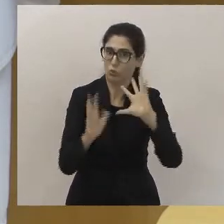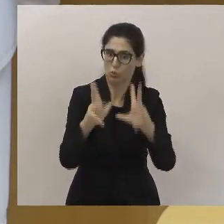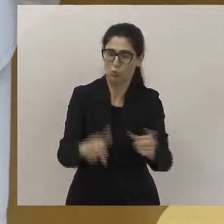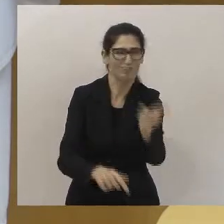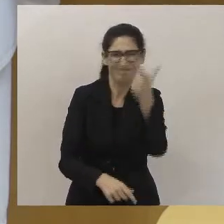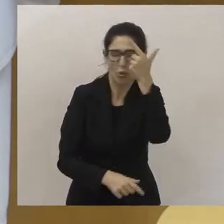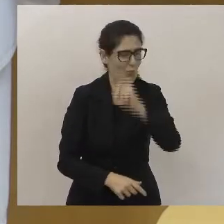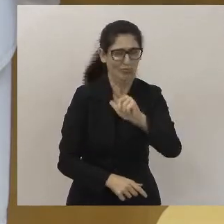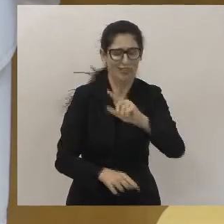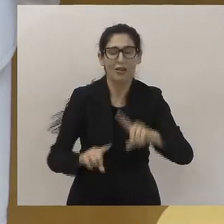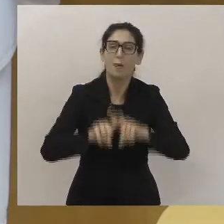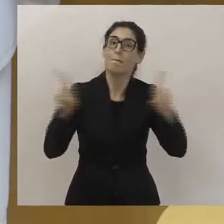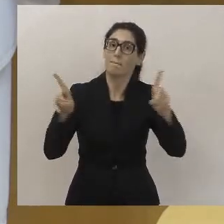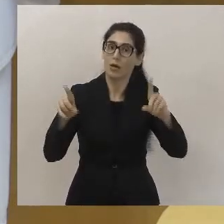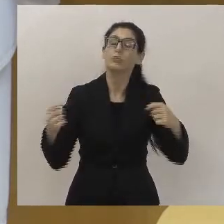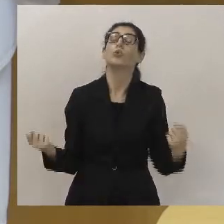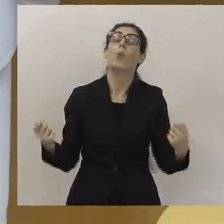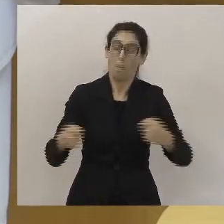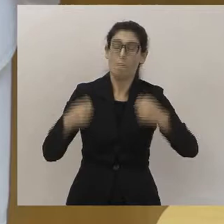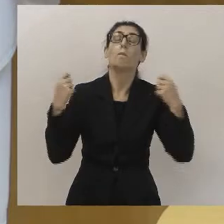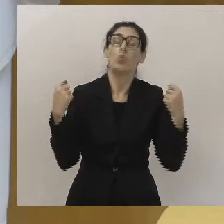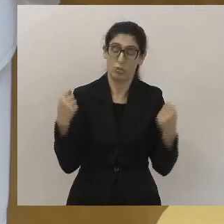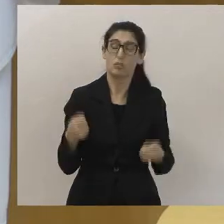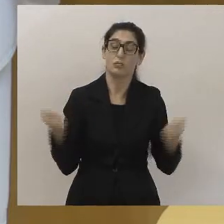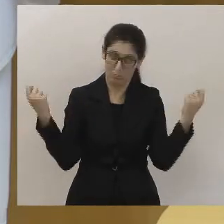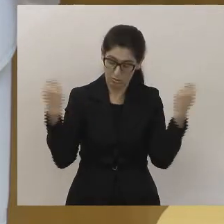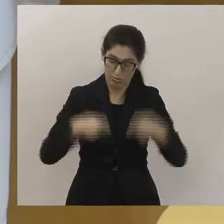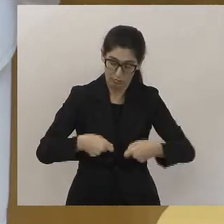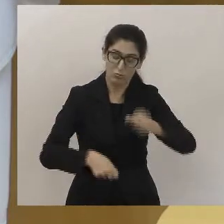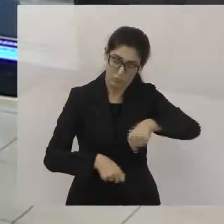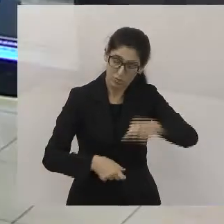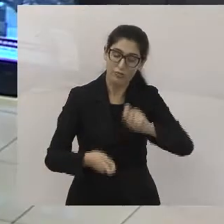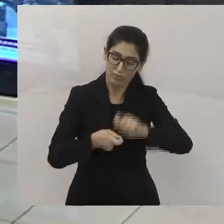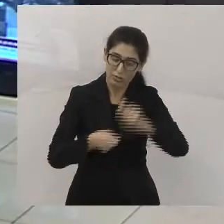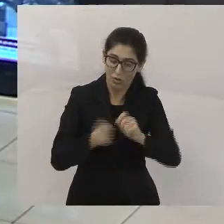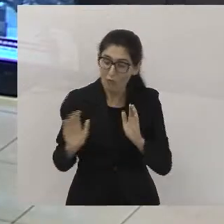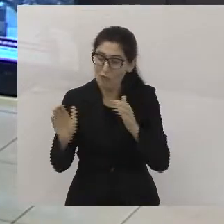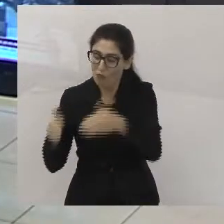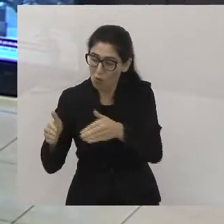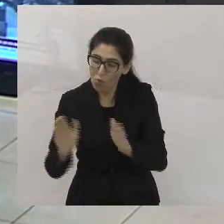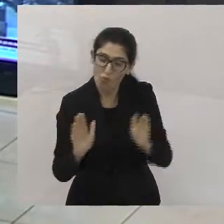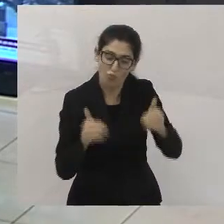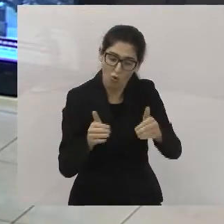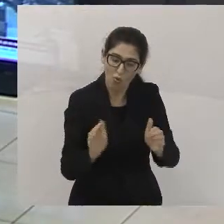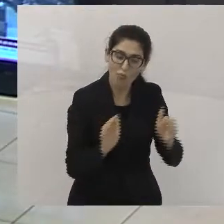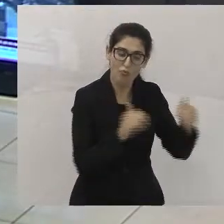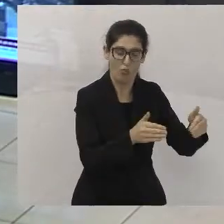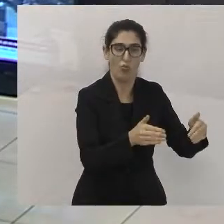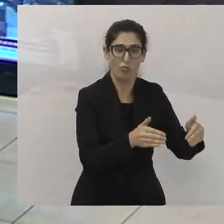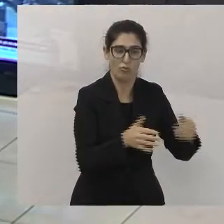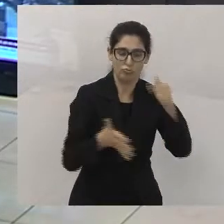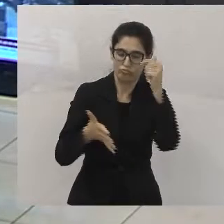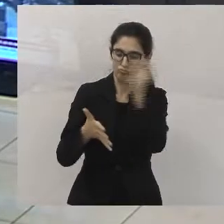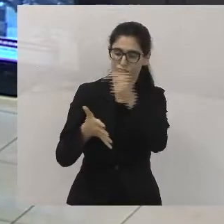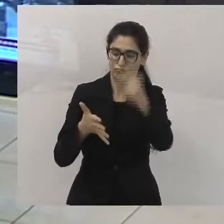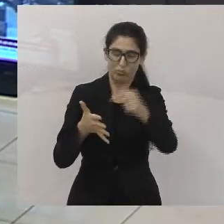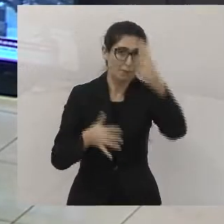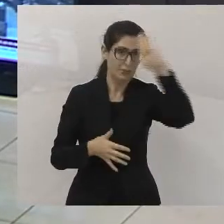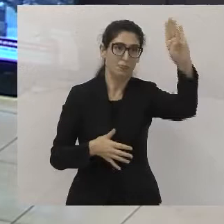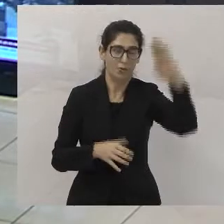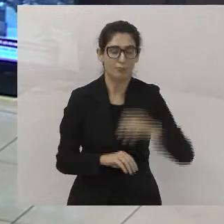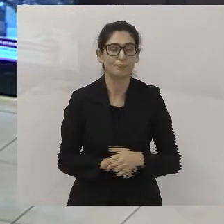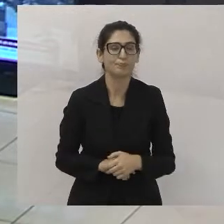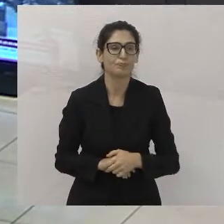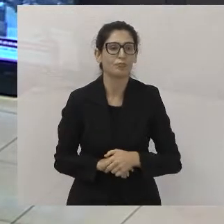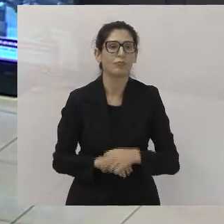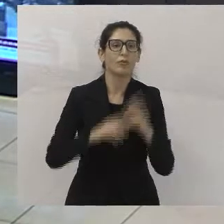melhor a nossa cidade já caiu o treinador de boxe aiba gentileza eu gostaria de dizer que na verdade